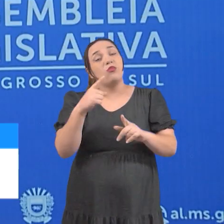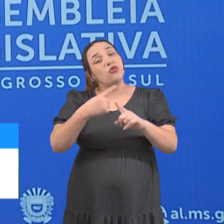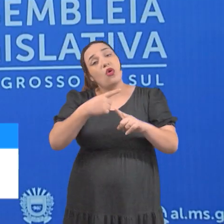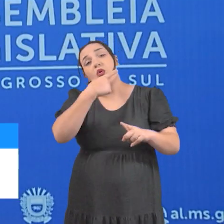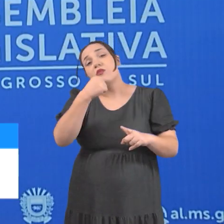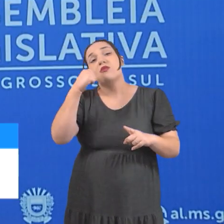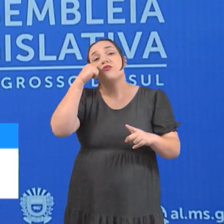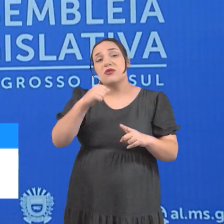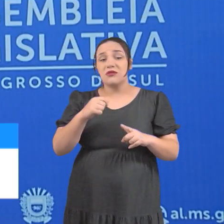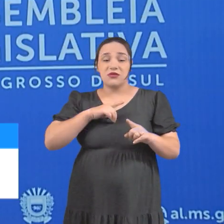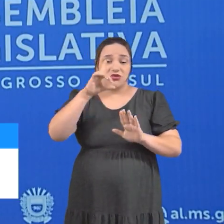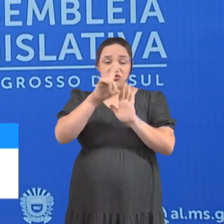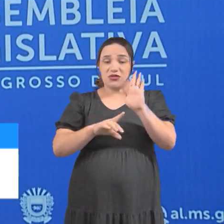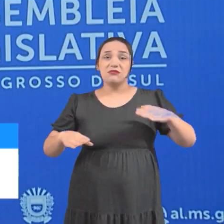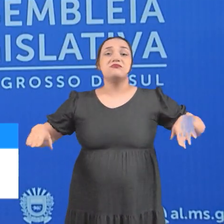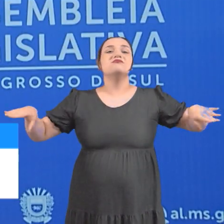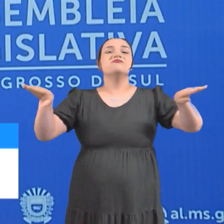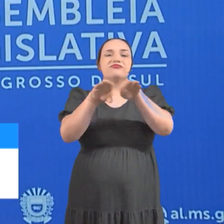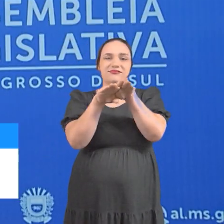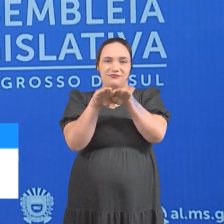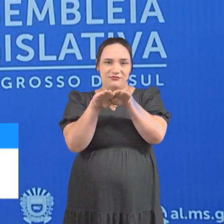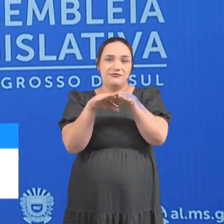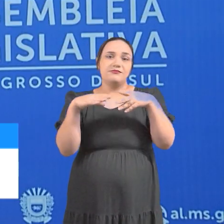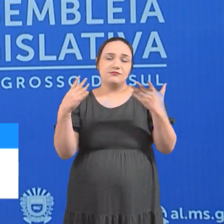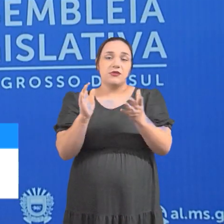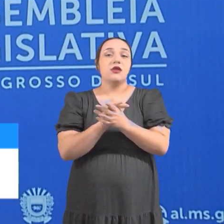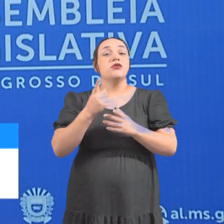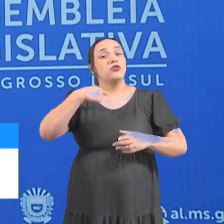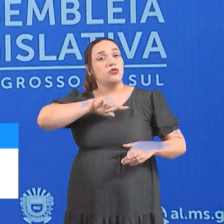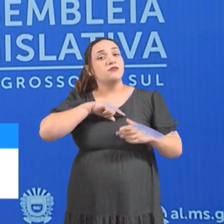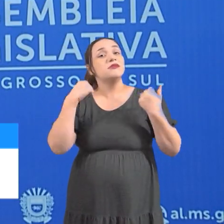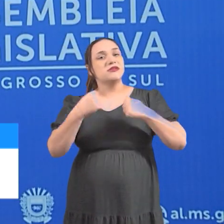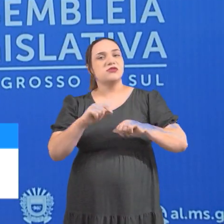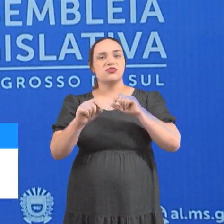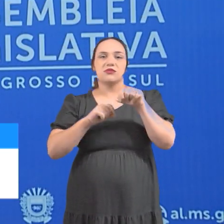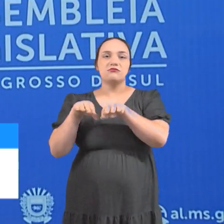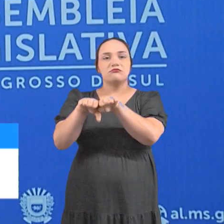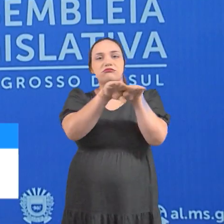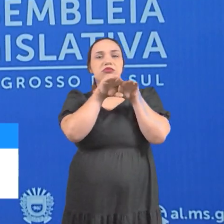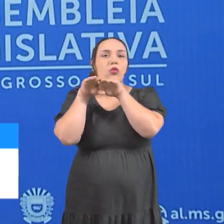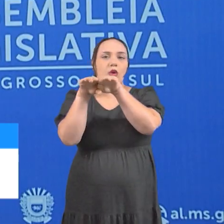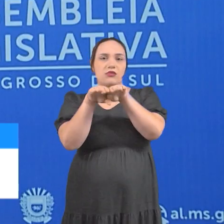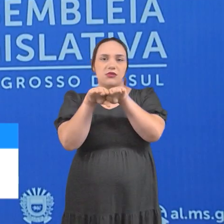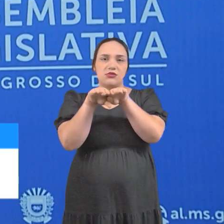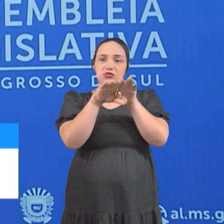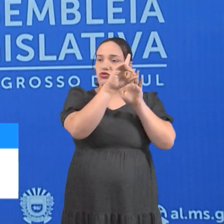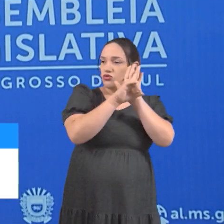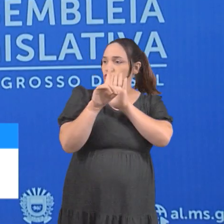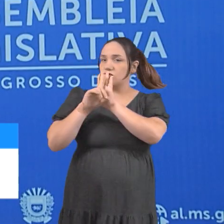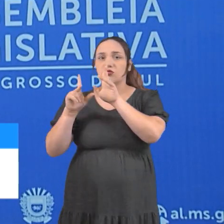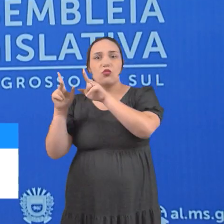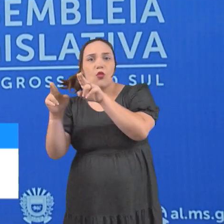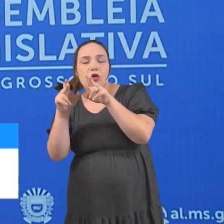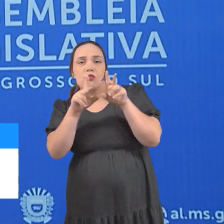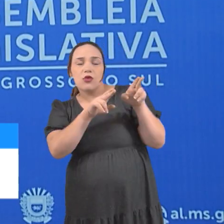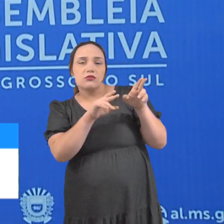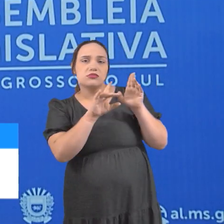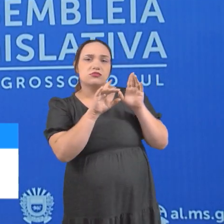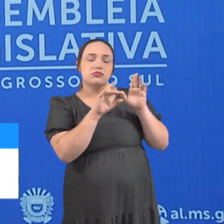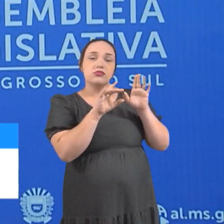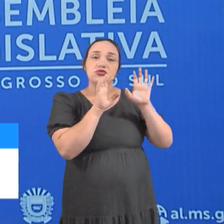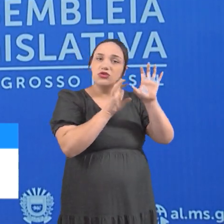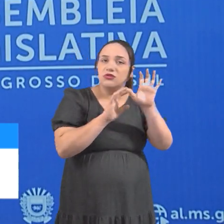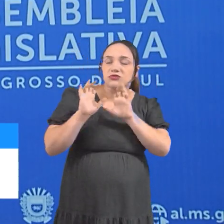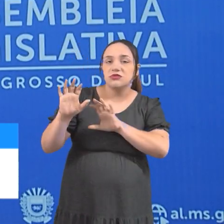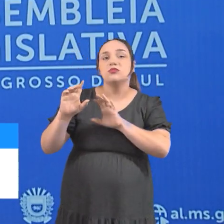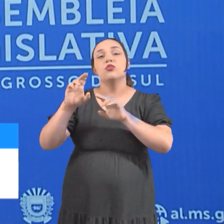e de saber que homens e mulheres nos direitos têm que ter igualdade. Nós temos que ter equidade, né? E por conta disso, então,